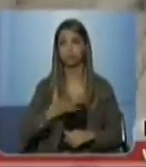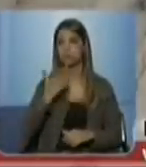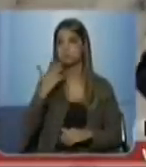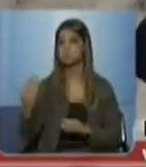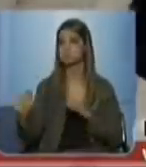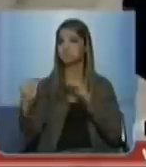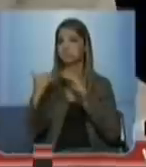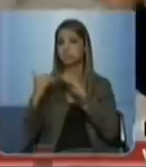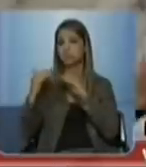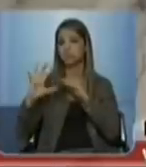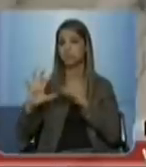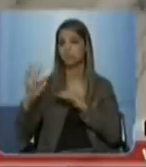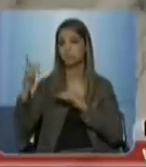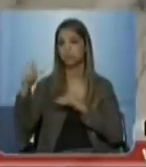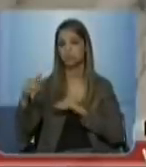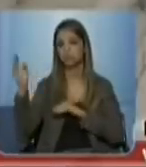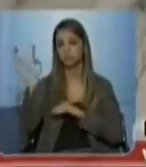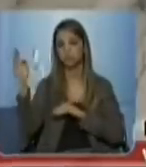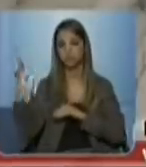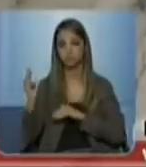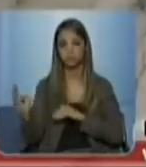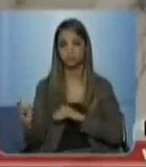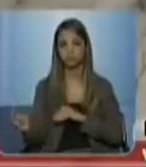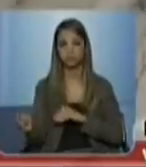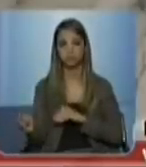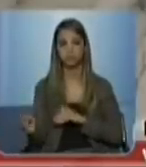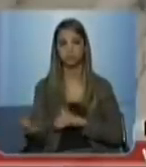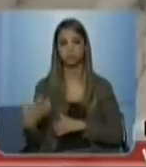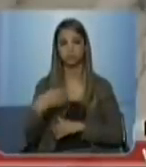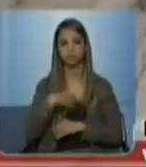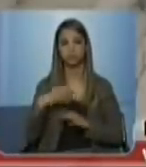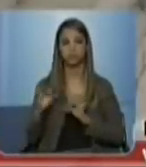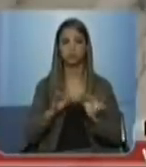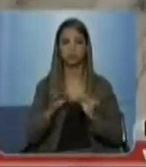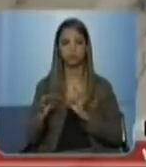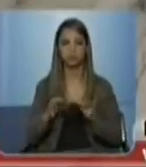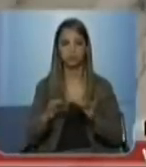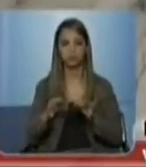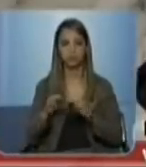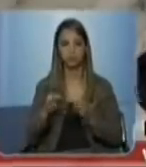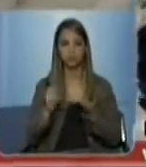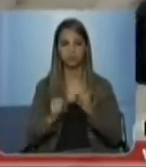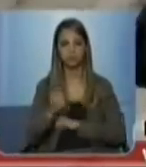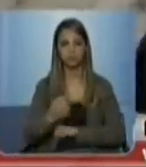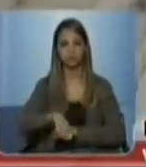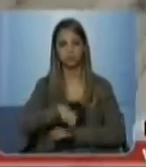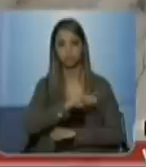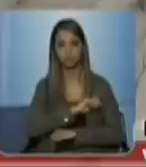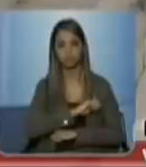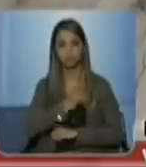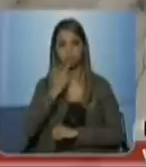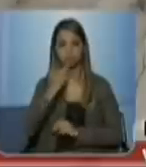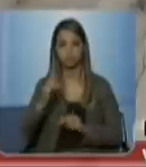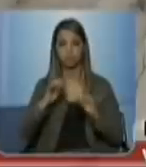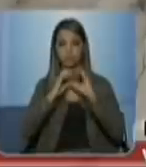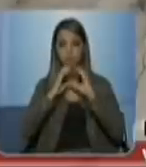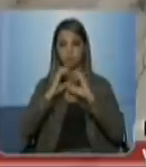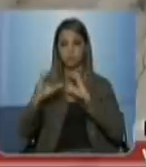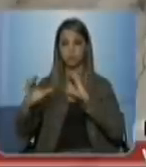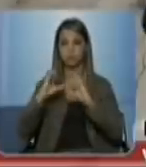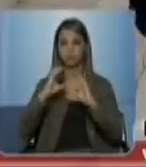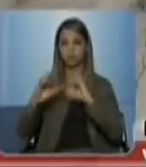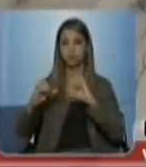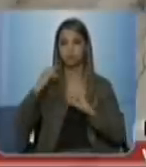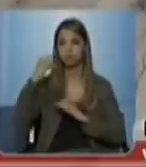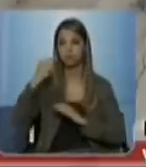no Brasil são as mesmas denúncias os mesmos procedimentos dessa empresa Então queria fazer esse comunicado aos deputados e